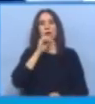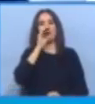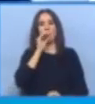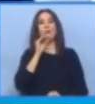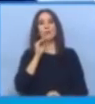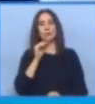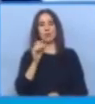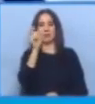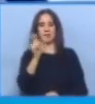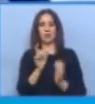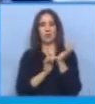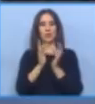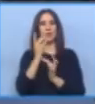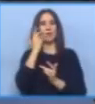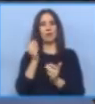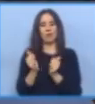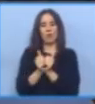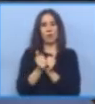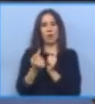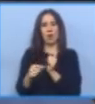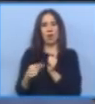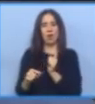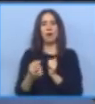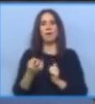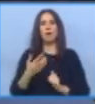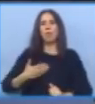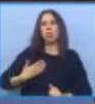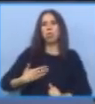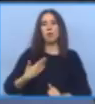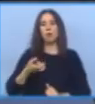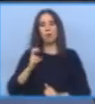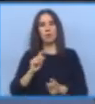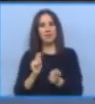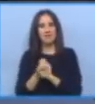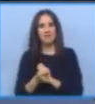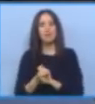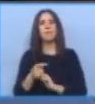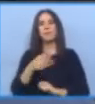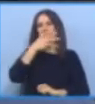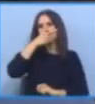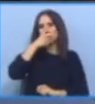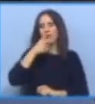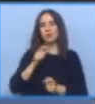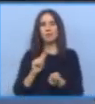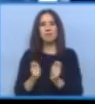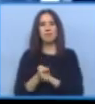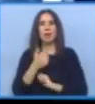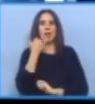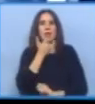que Jesus estava vivo, ao lado deles. Estavam com medo, ficaram com coragem. Estavam tristes, ficaram cheios de